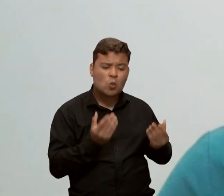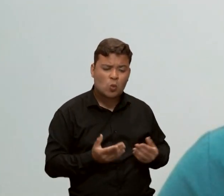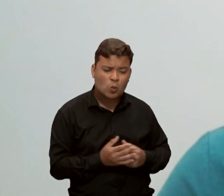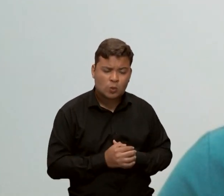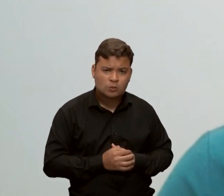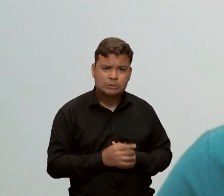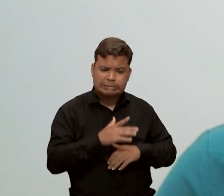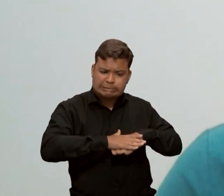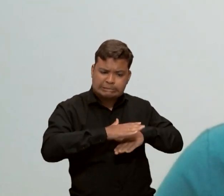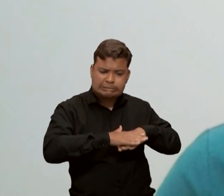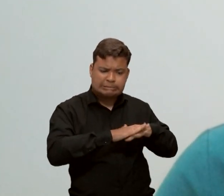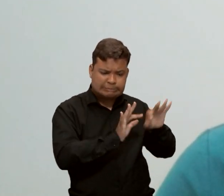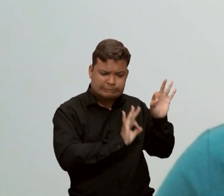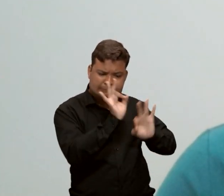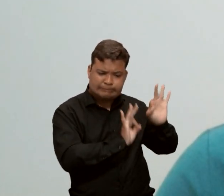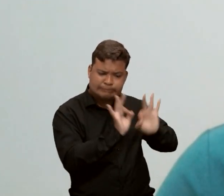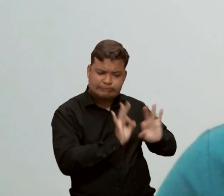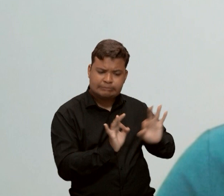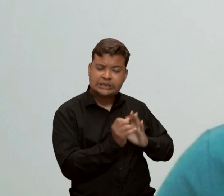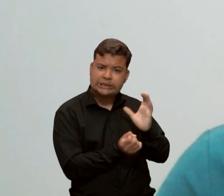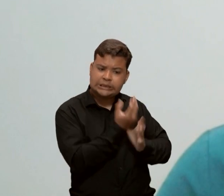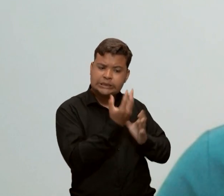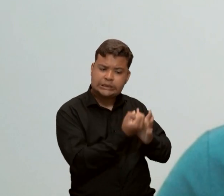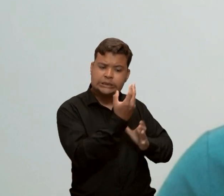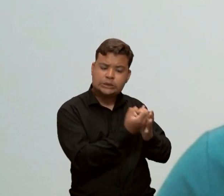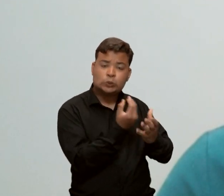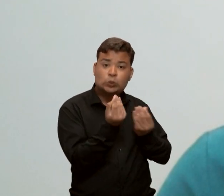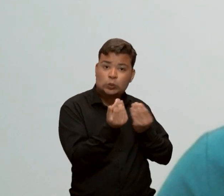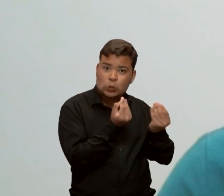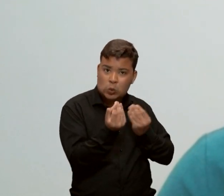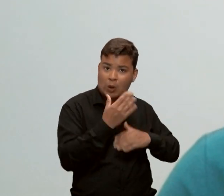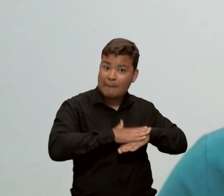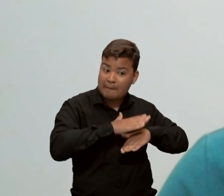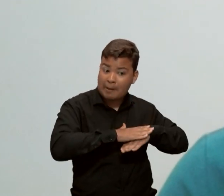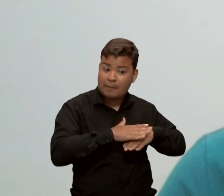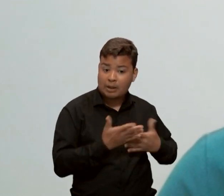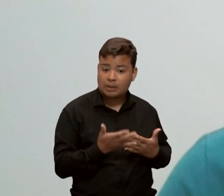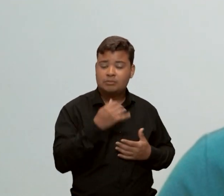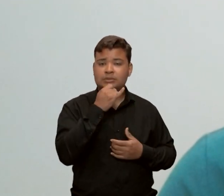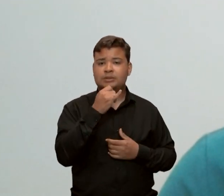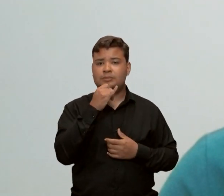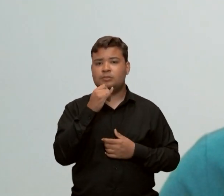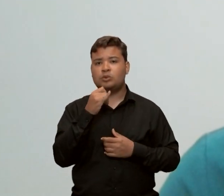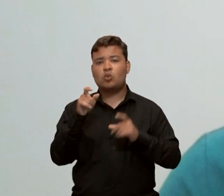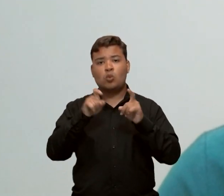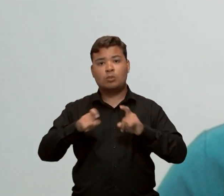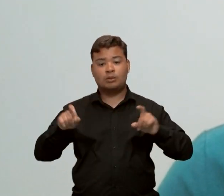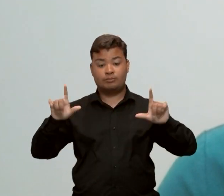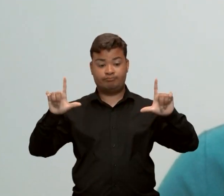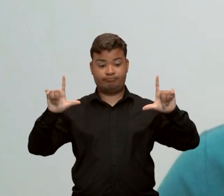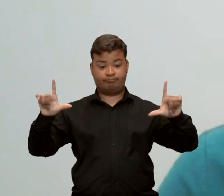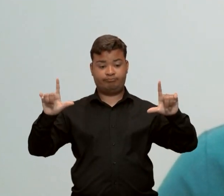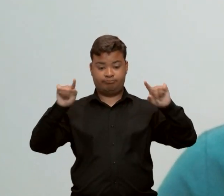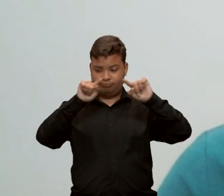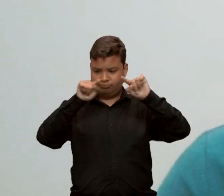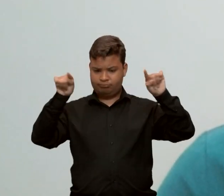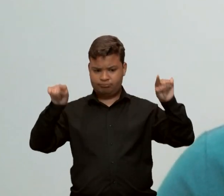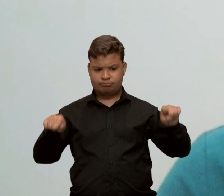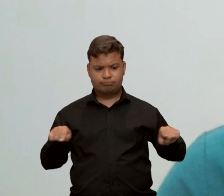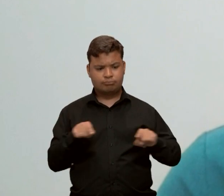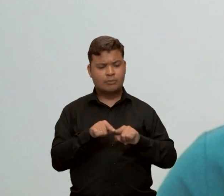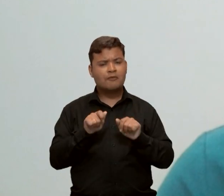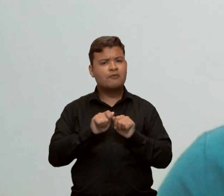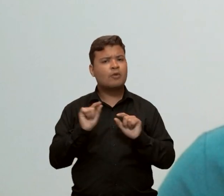coisas são produzidas na prática, então como essa tela de computador é produzida, e também do desenvolvimento